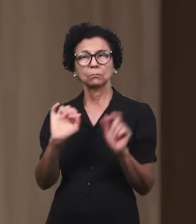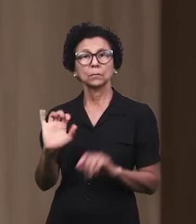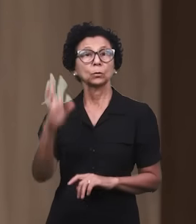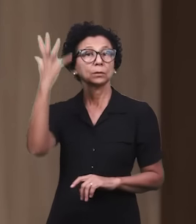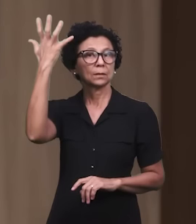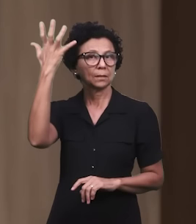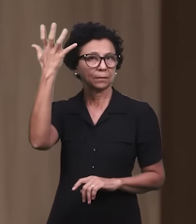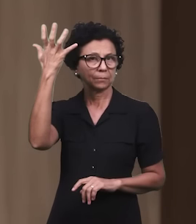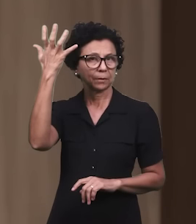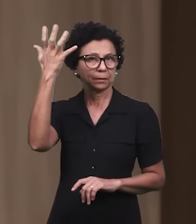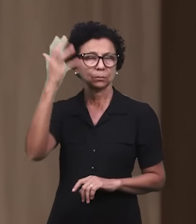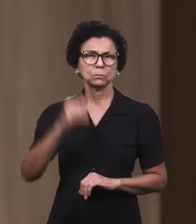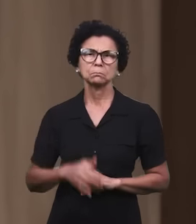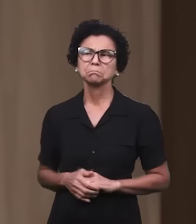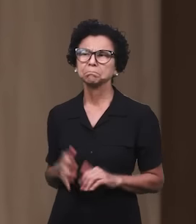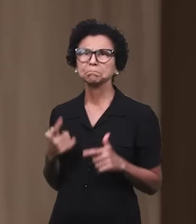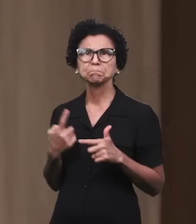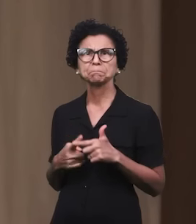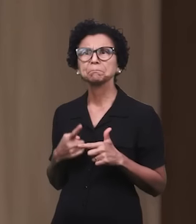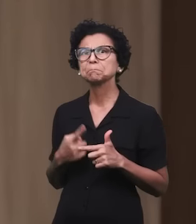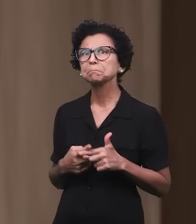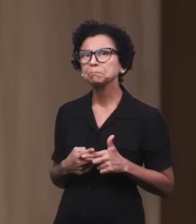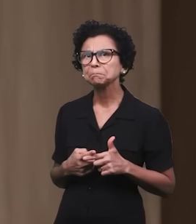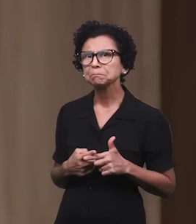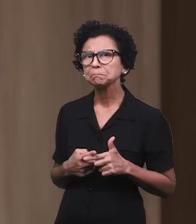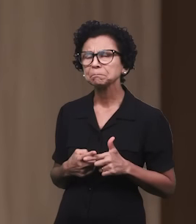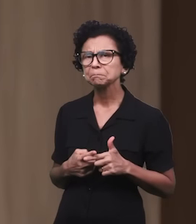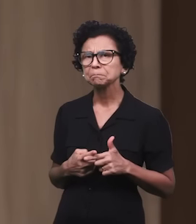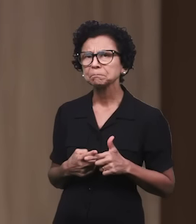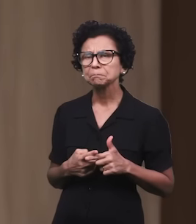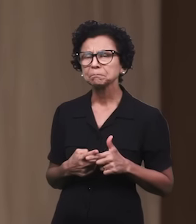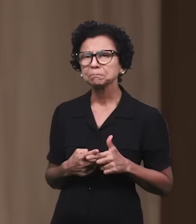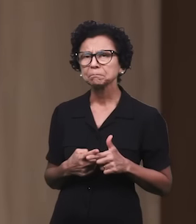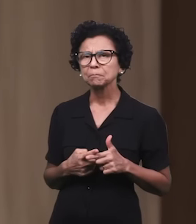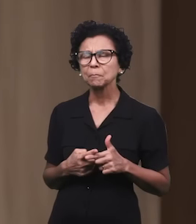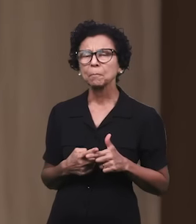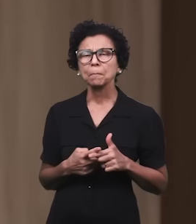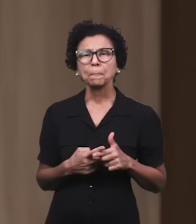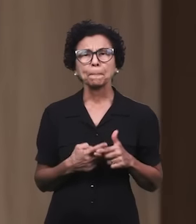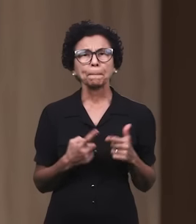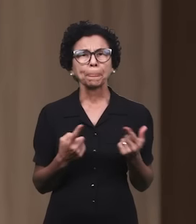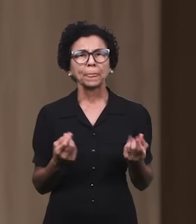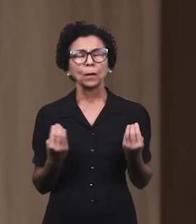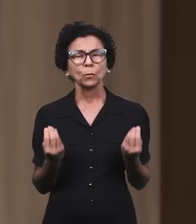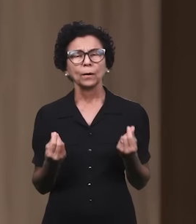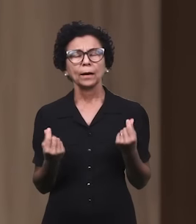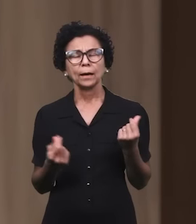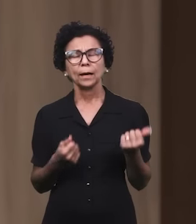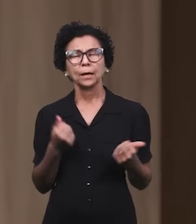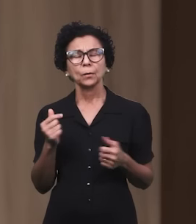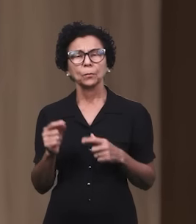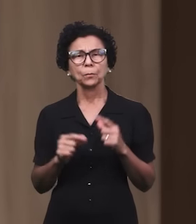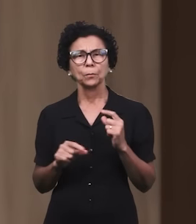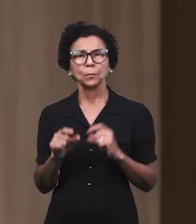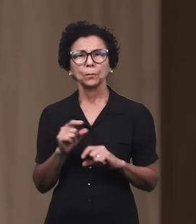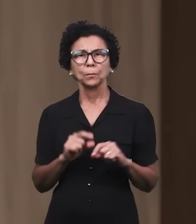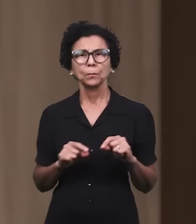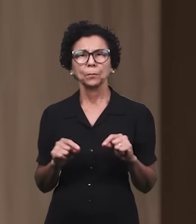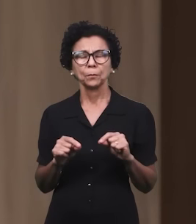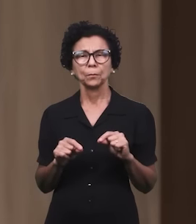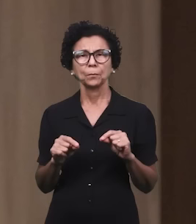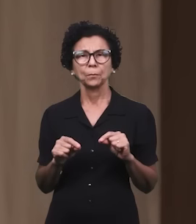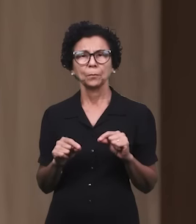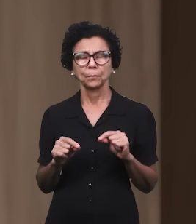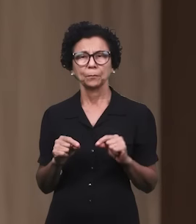E por que ele faz isso? Porque a mensagem do Evangelho